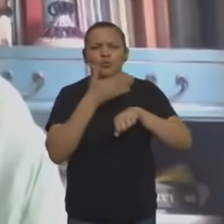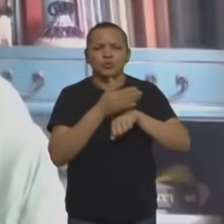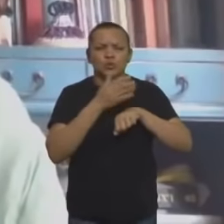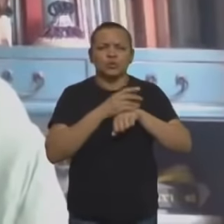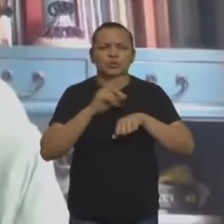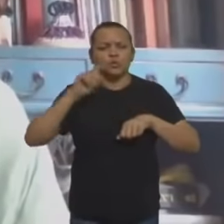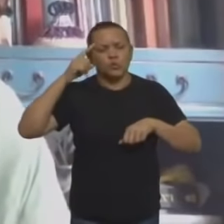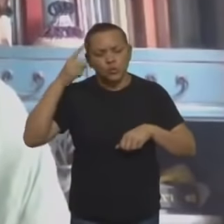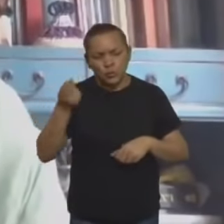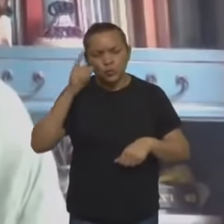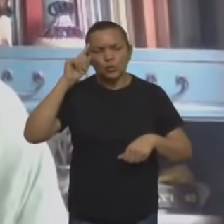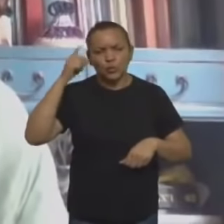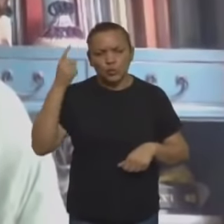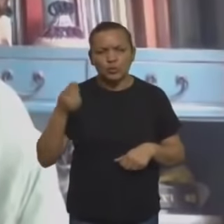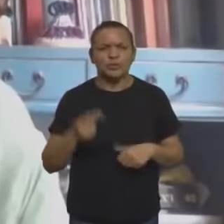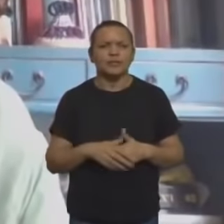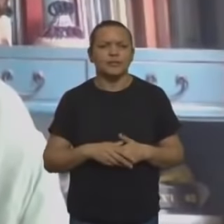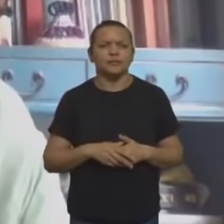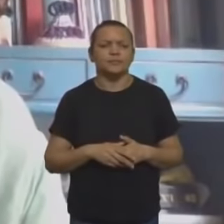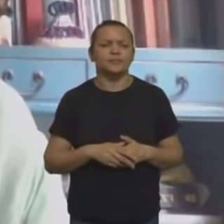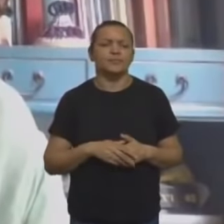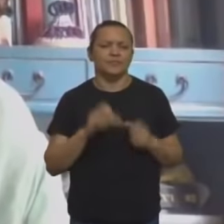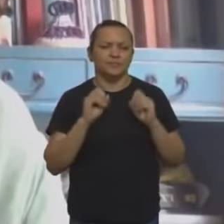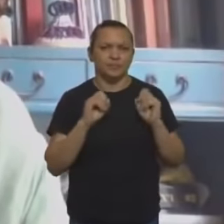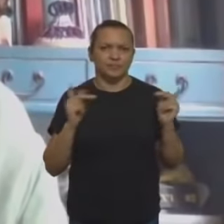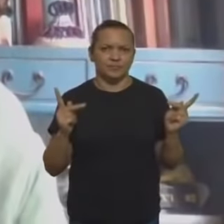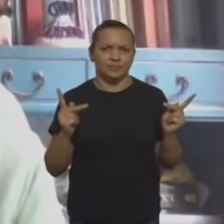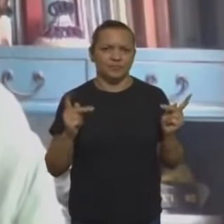vão estar construindo essas competências, tá?